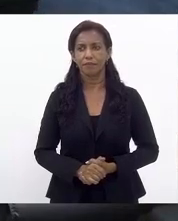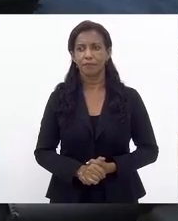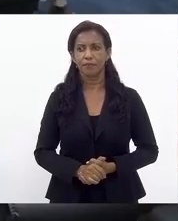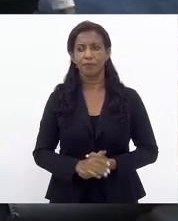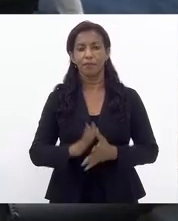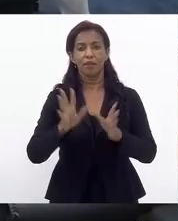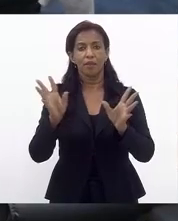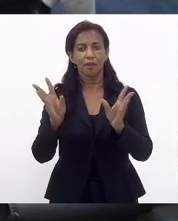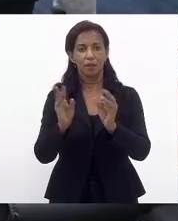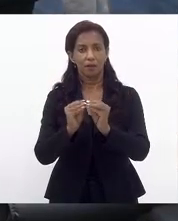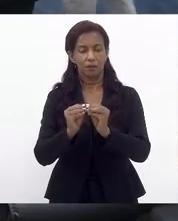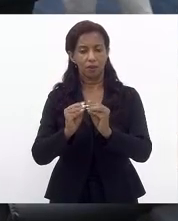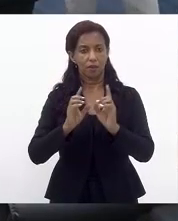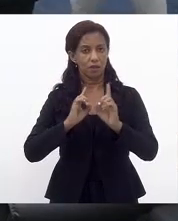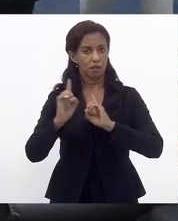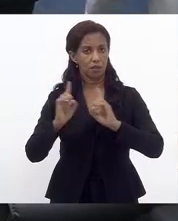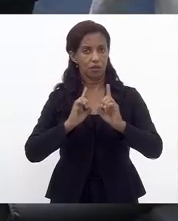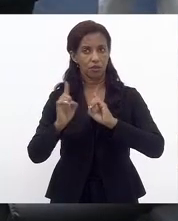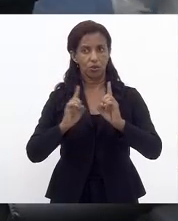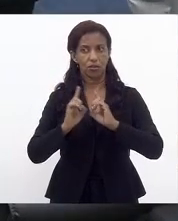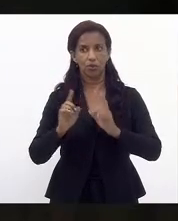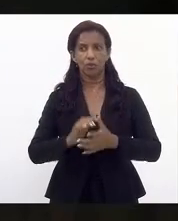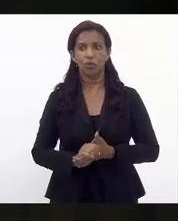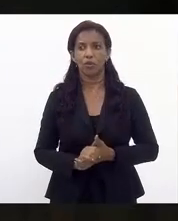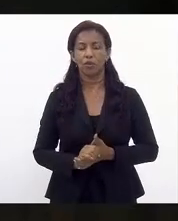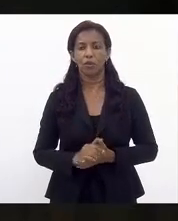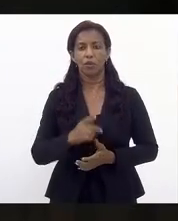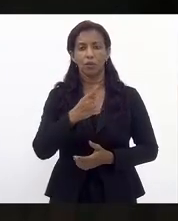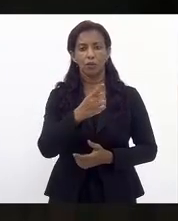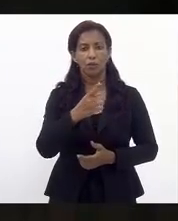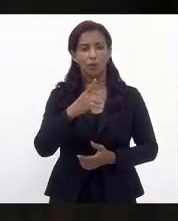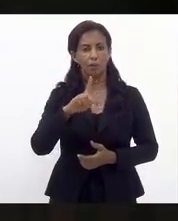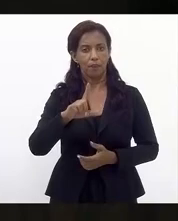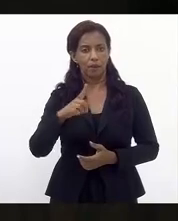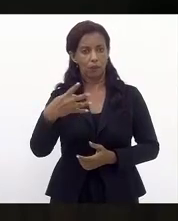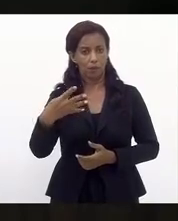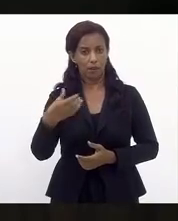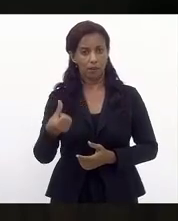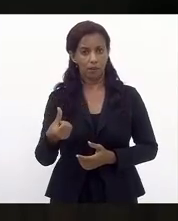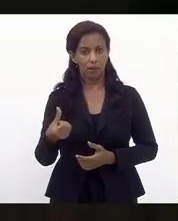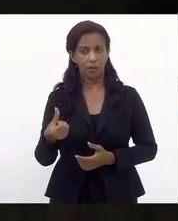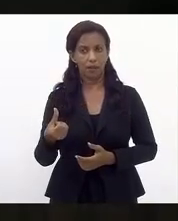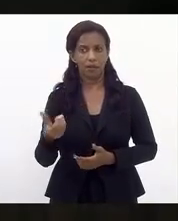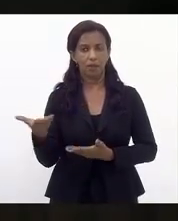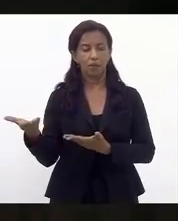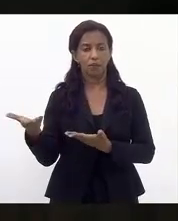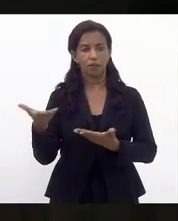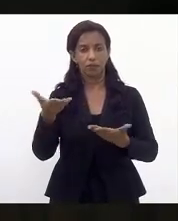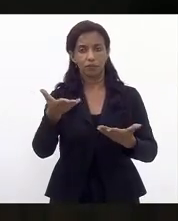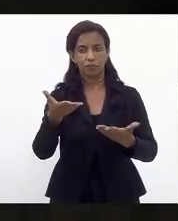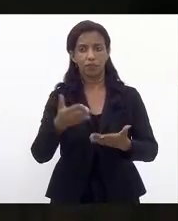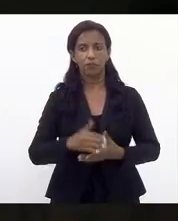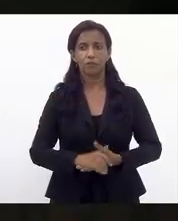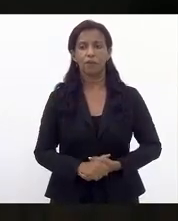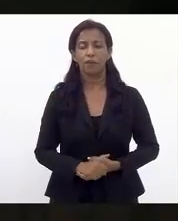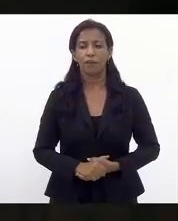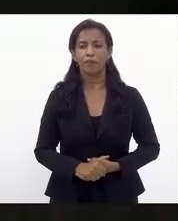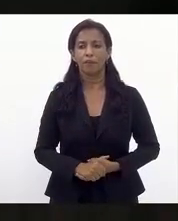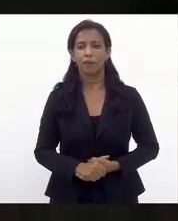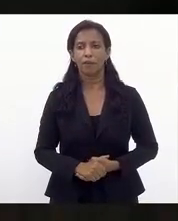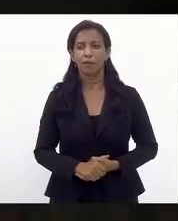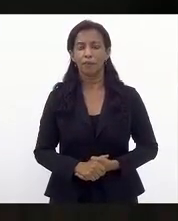finalizando as discussões do projeto 46 vou passar a palavra é